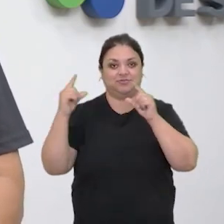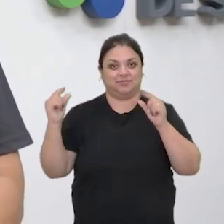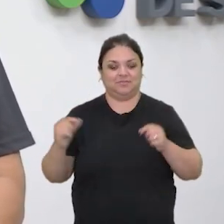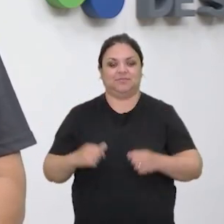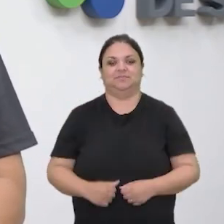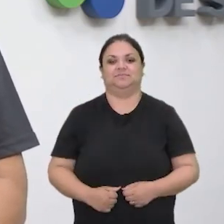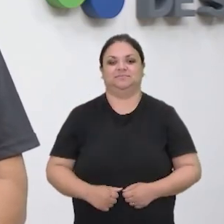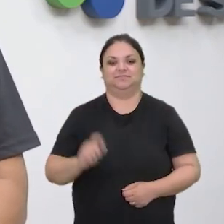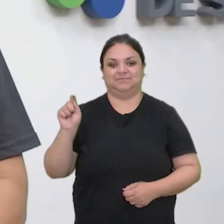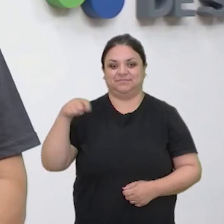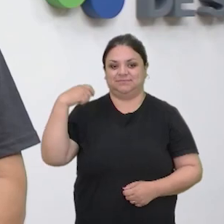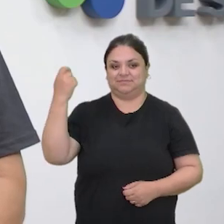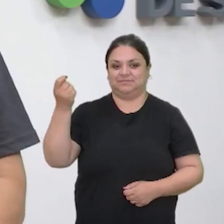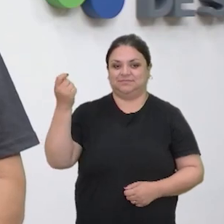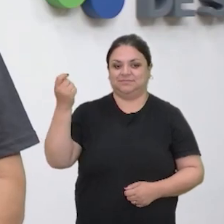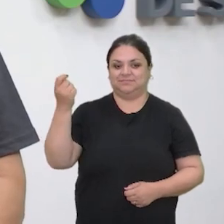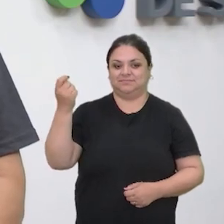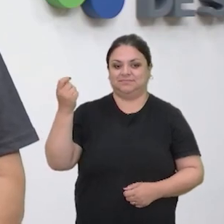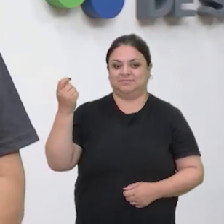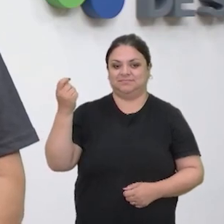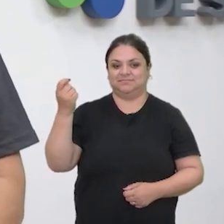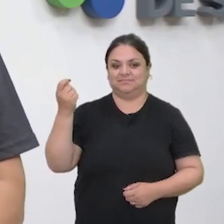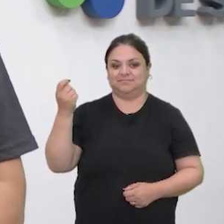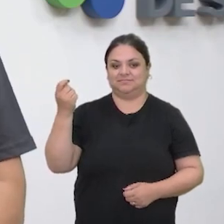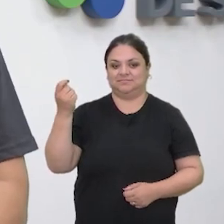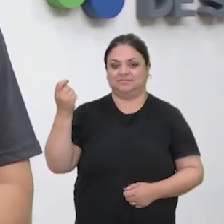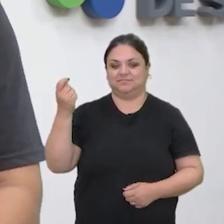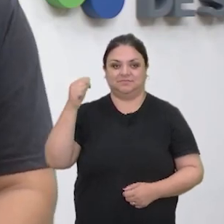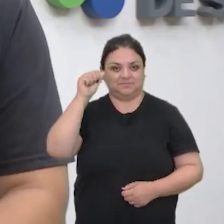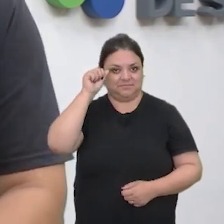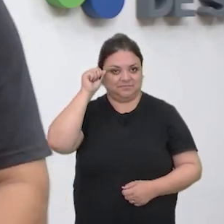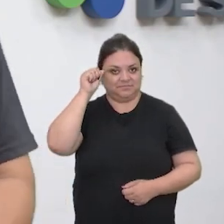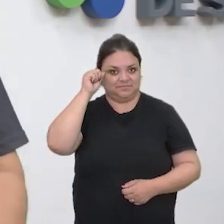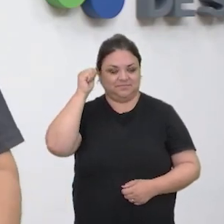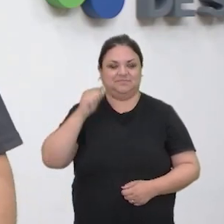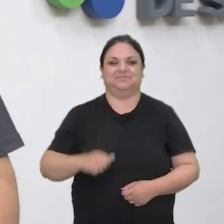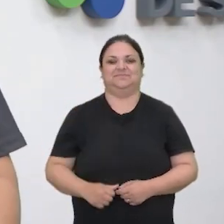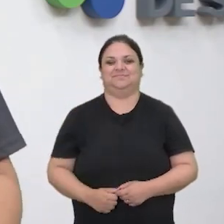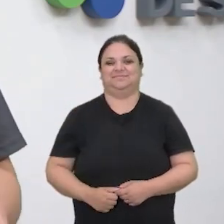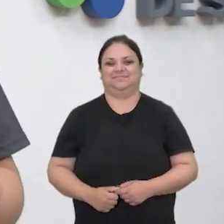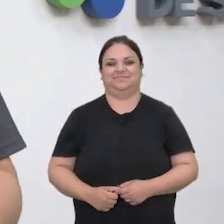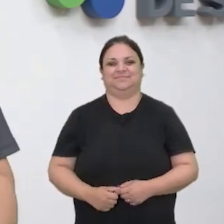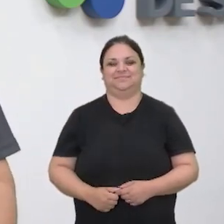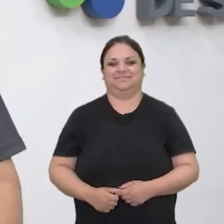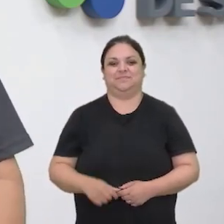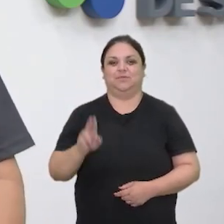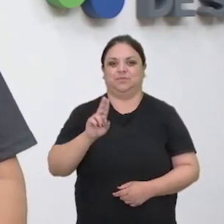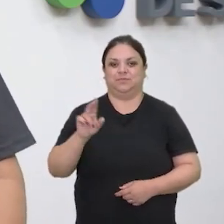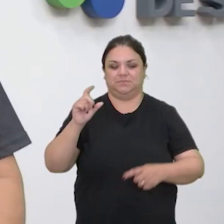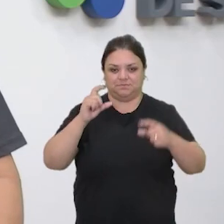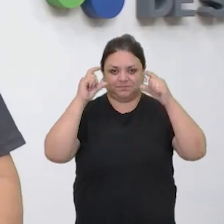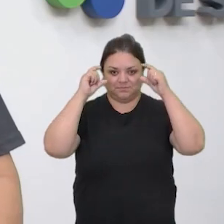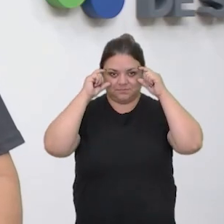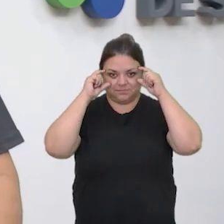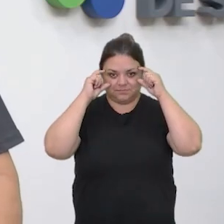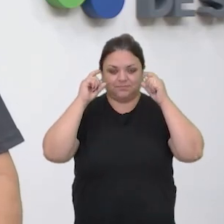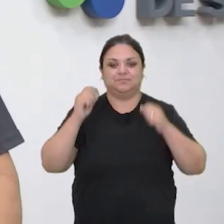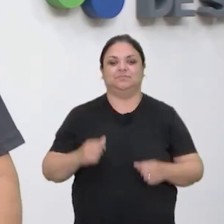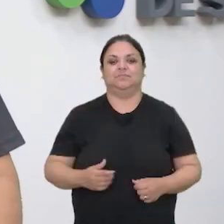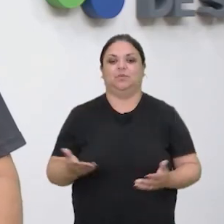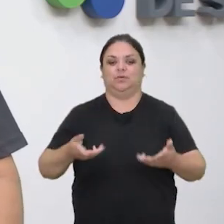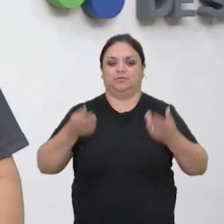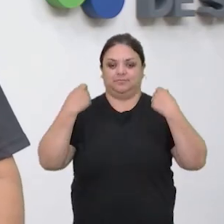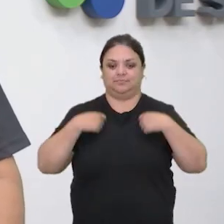meu sinal é a letra A em Libras, aí você puxa com o dedão ao final o olho. Uso óculos de grau de armação preta e hoje